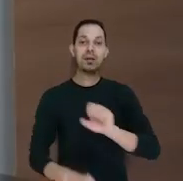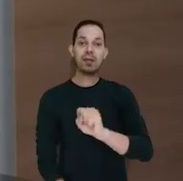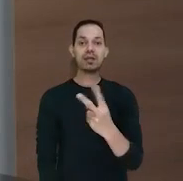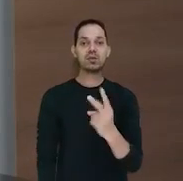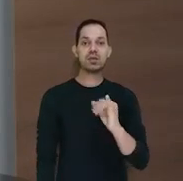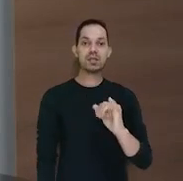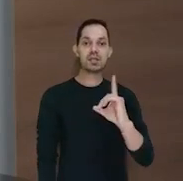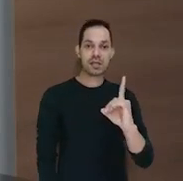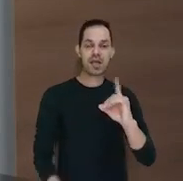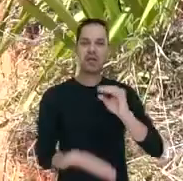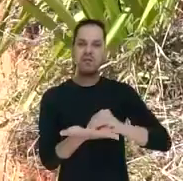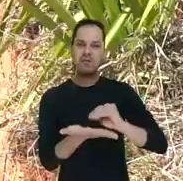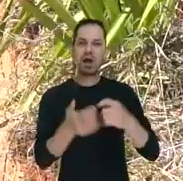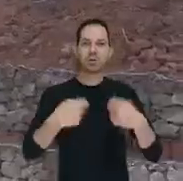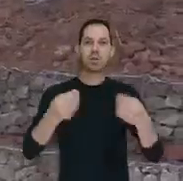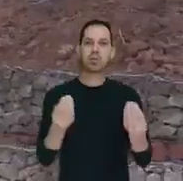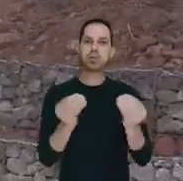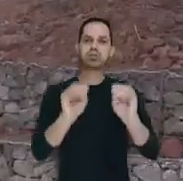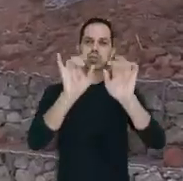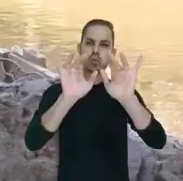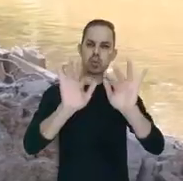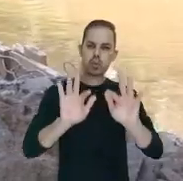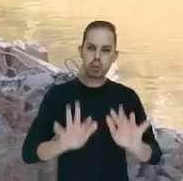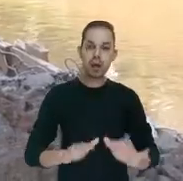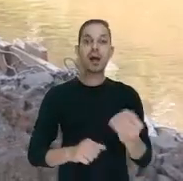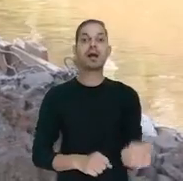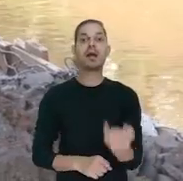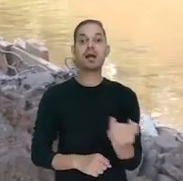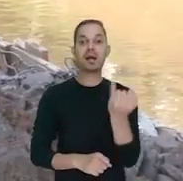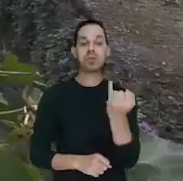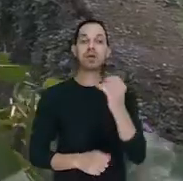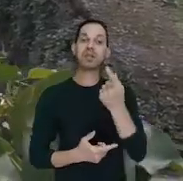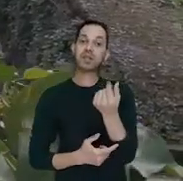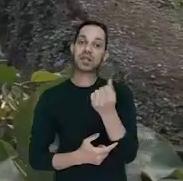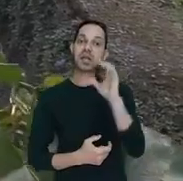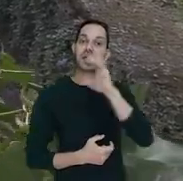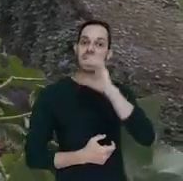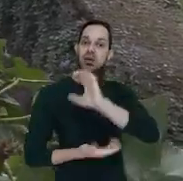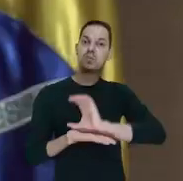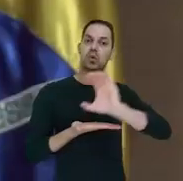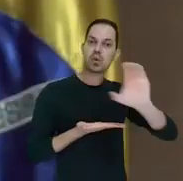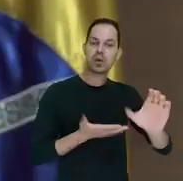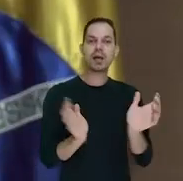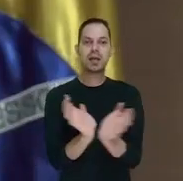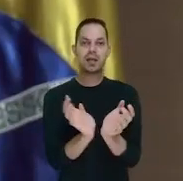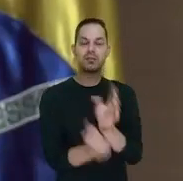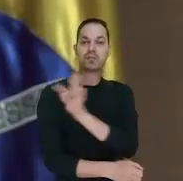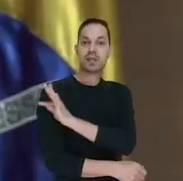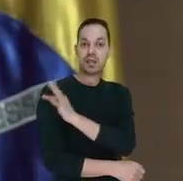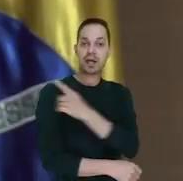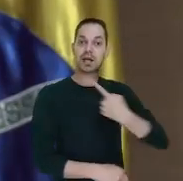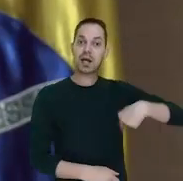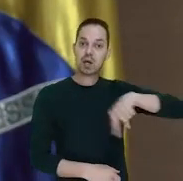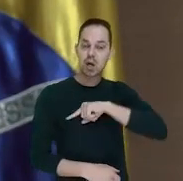S2ID e informem as perdas e necessidades de recursos por lá. Isso é muito importante e agiliza as liberações de recursos. As equipes técnicas da Defesa